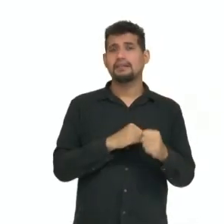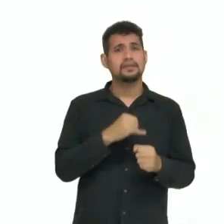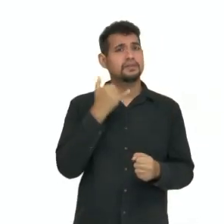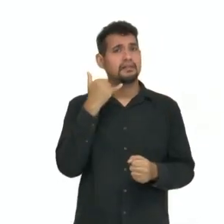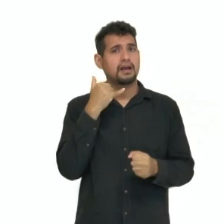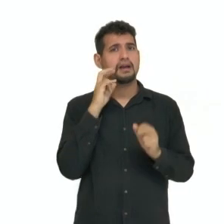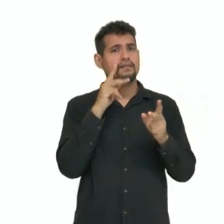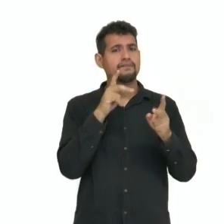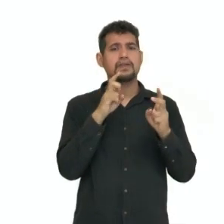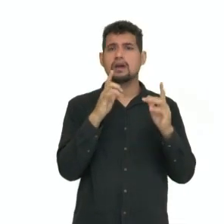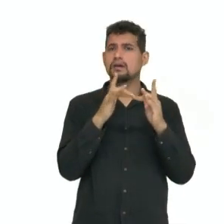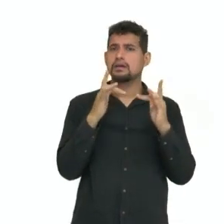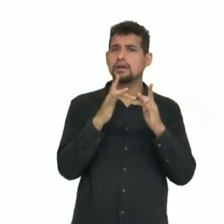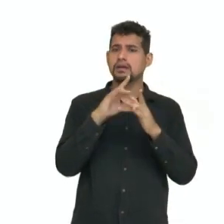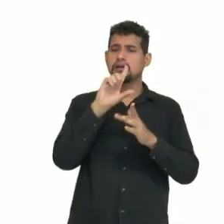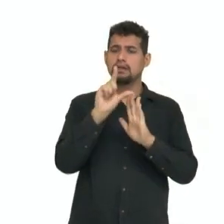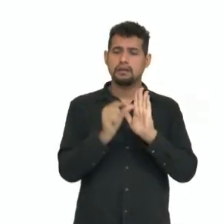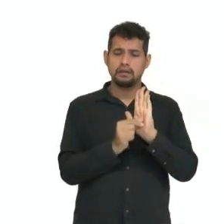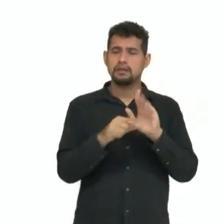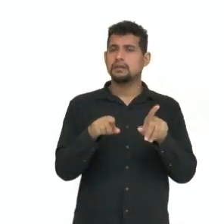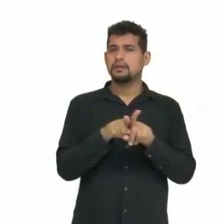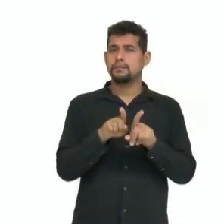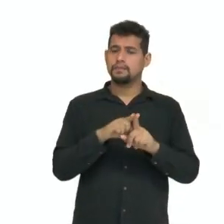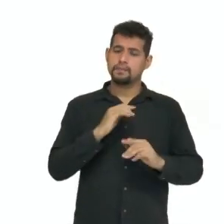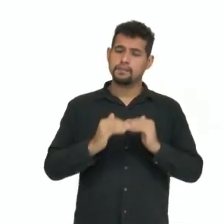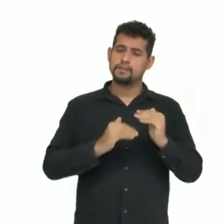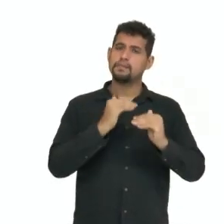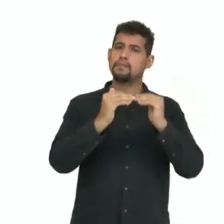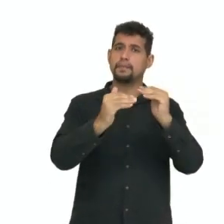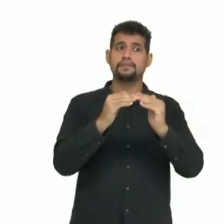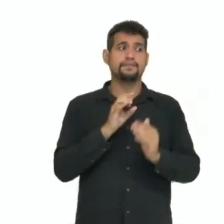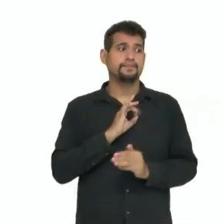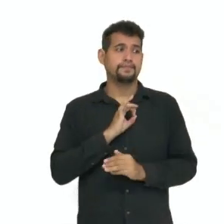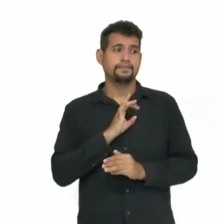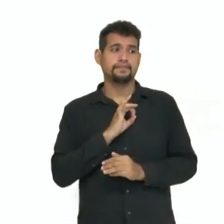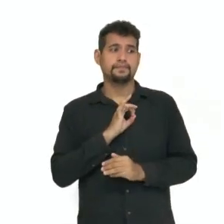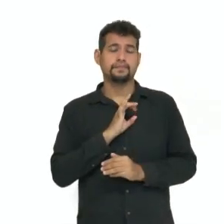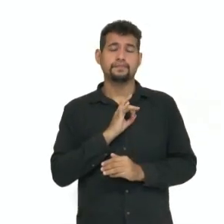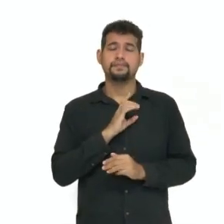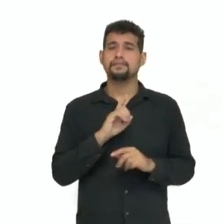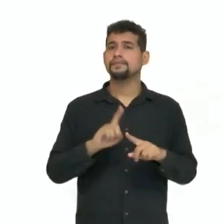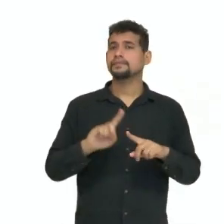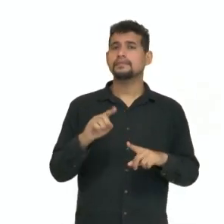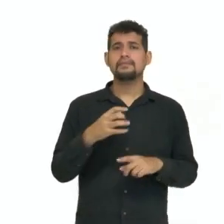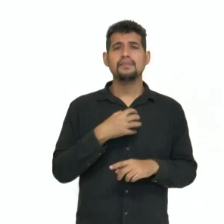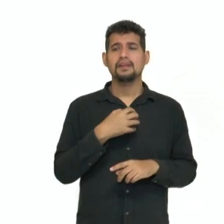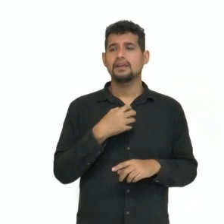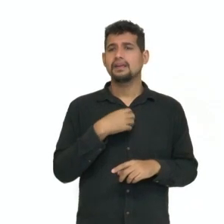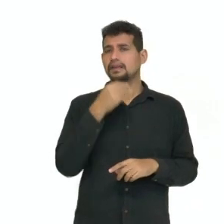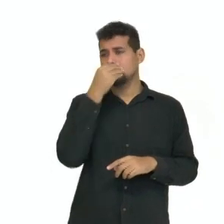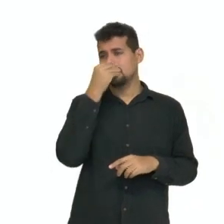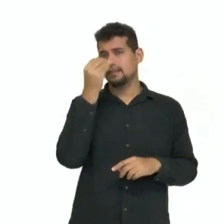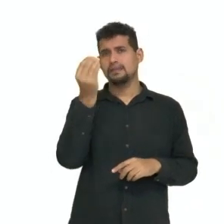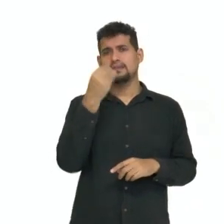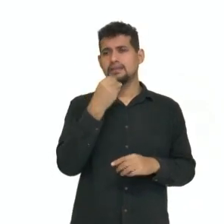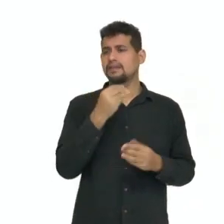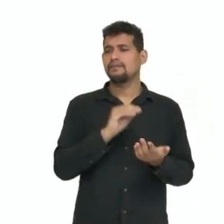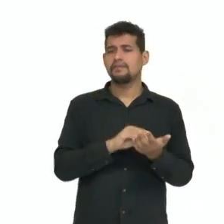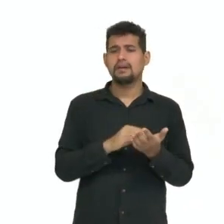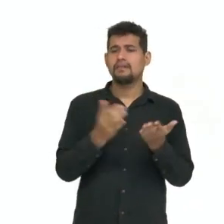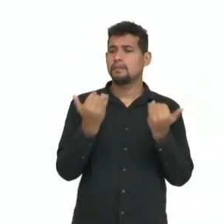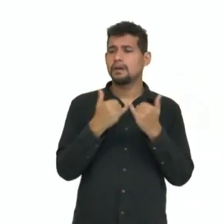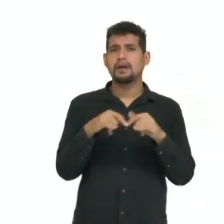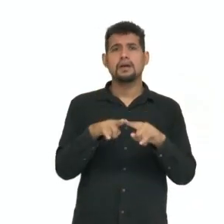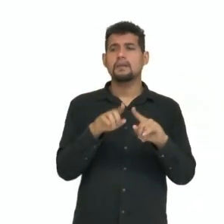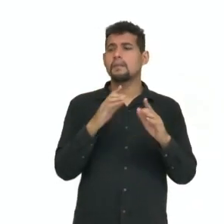nossa conexão de dados reduzidas a um traço nos amedronta. Nos sentimos isolados, desinformados e perdemos a